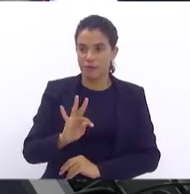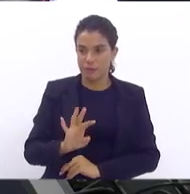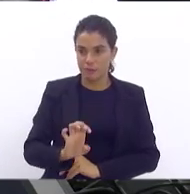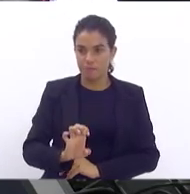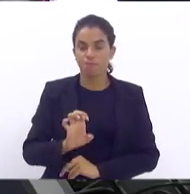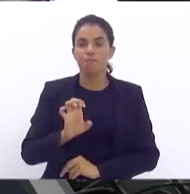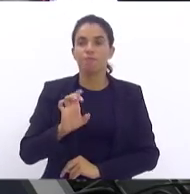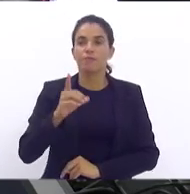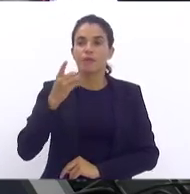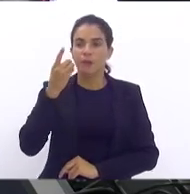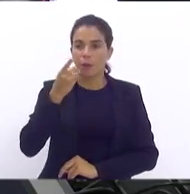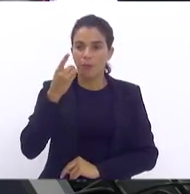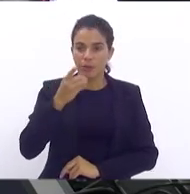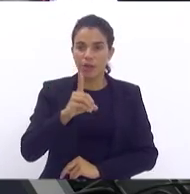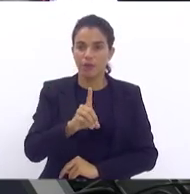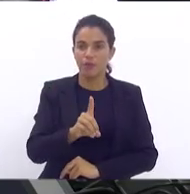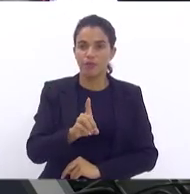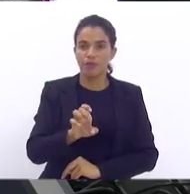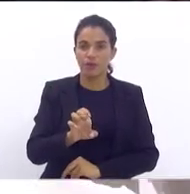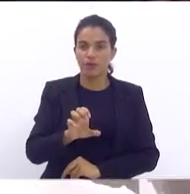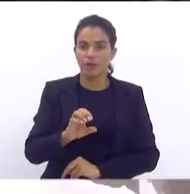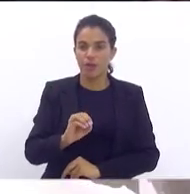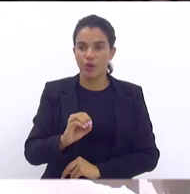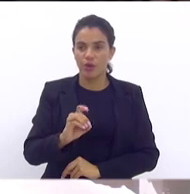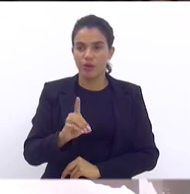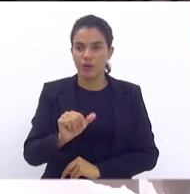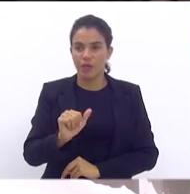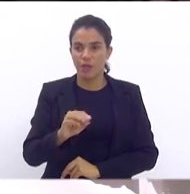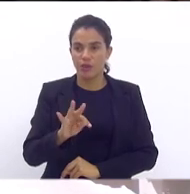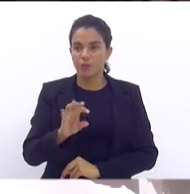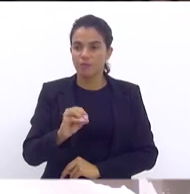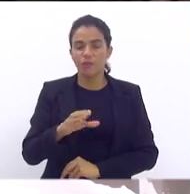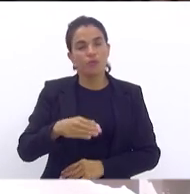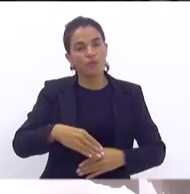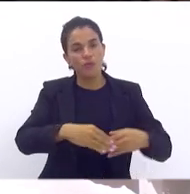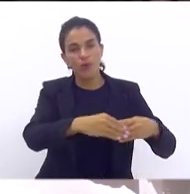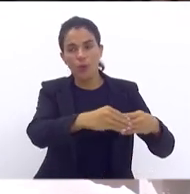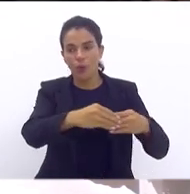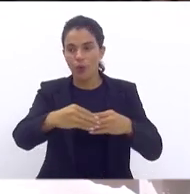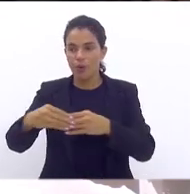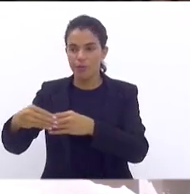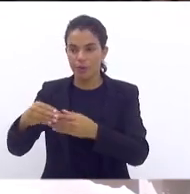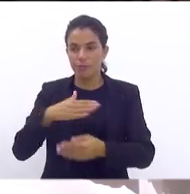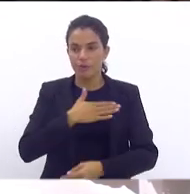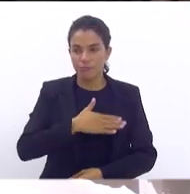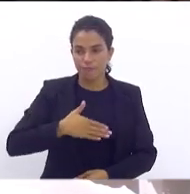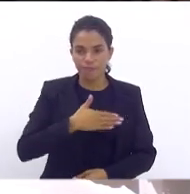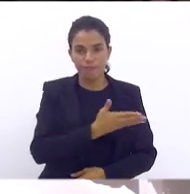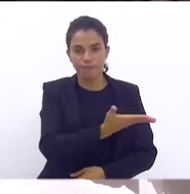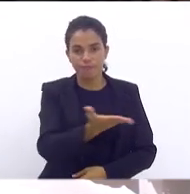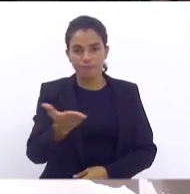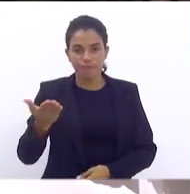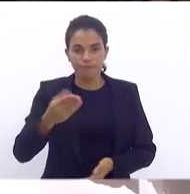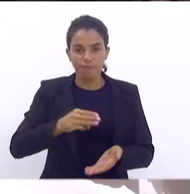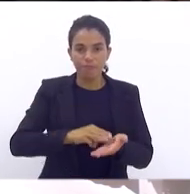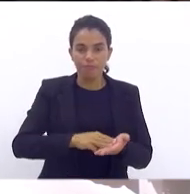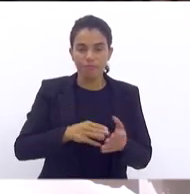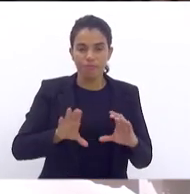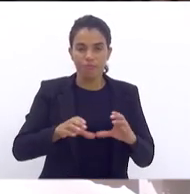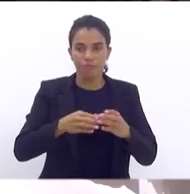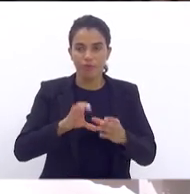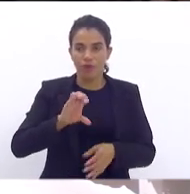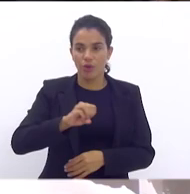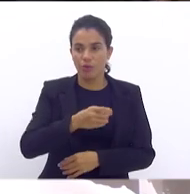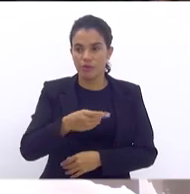doutor Deodato, presidente dessa CPI, em nome de quem cumprimento todos os demais membros dessa comissão.